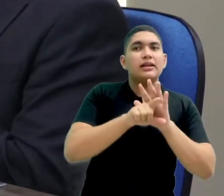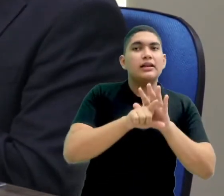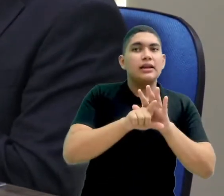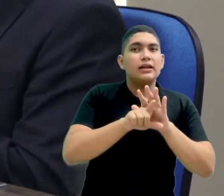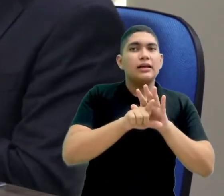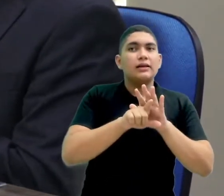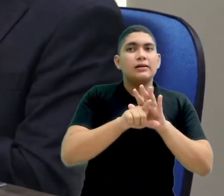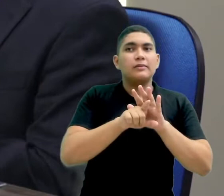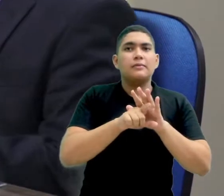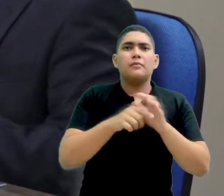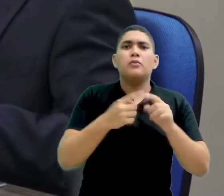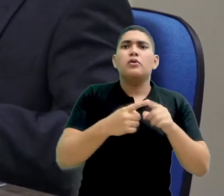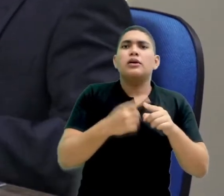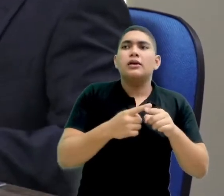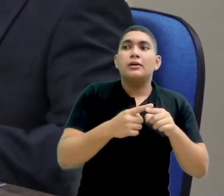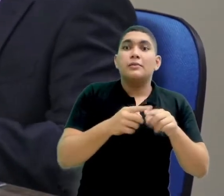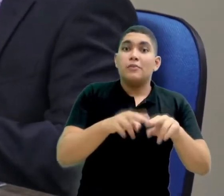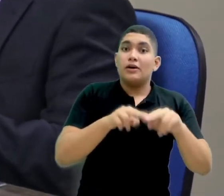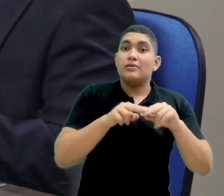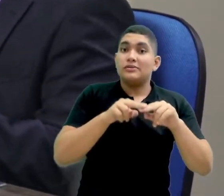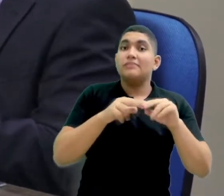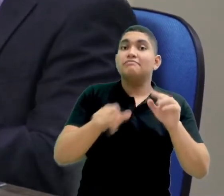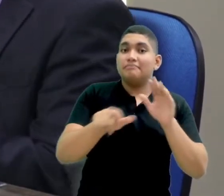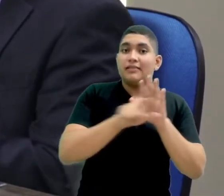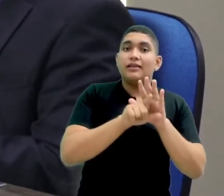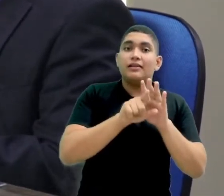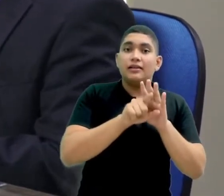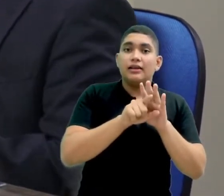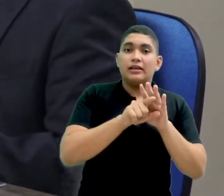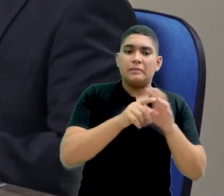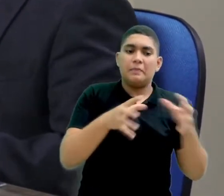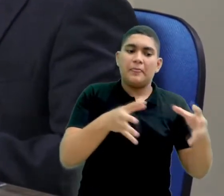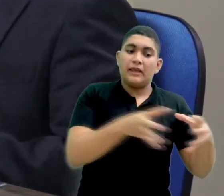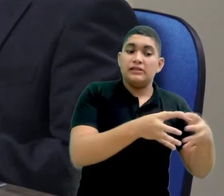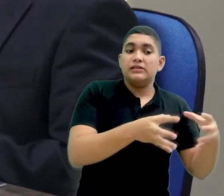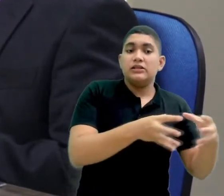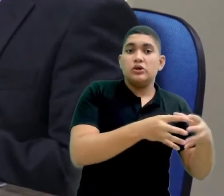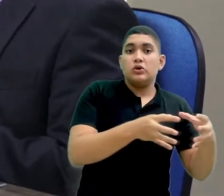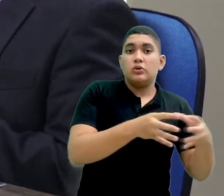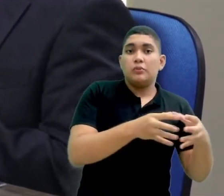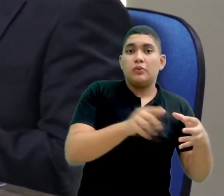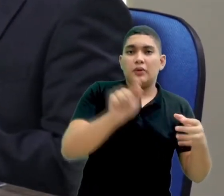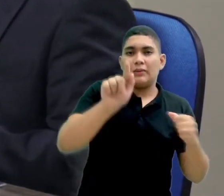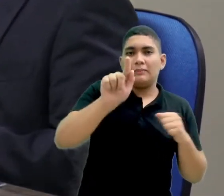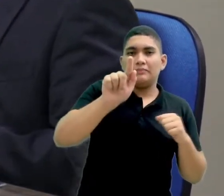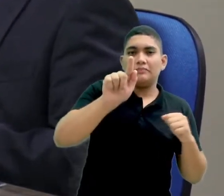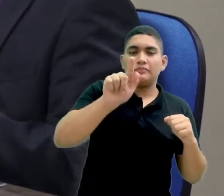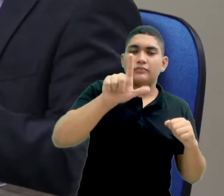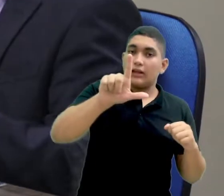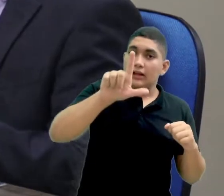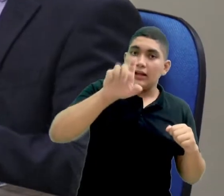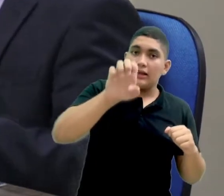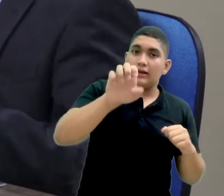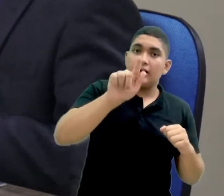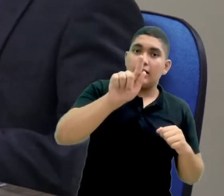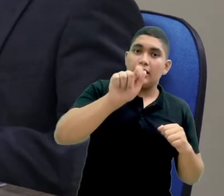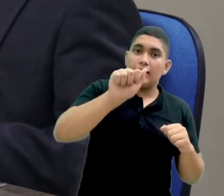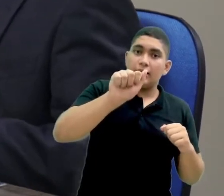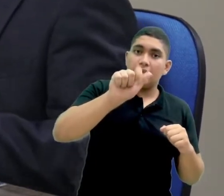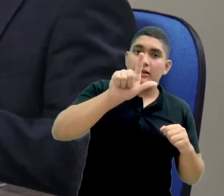força da lei. Ou seja, o legalista, ele quer fazer, só que ele não